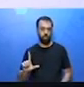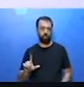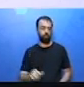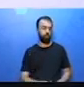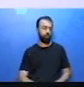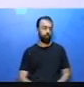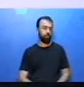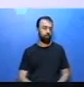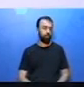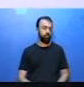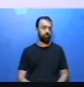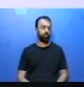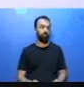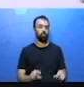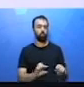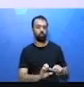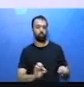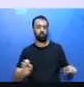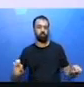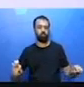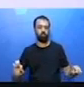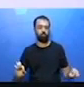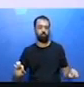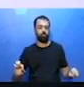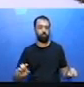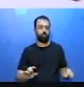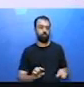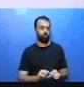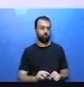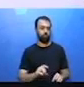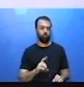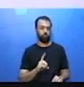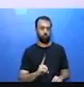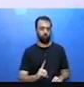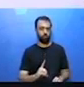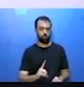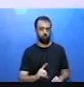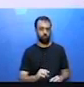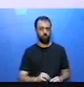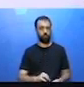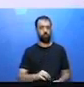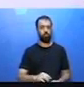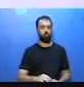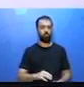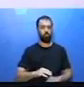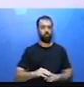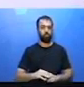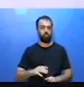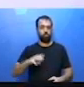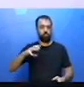que aqui está D maiúsculo aqui D minúsculo? Porque o D maiúsculo é diagonal maior,